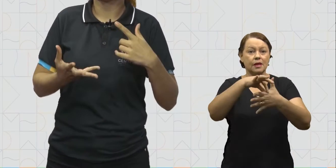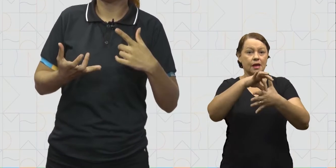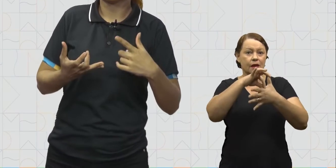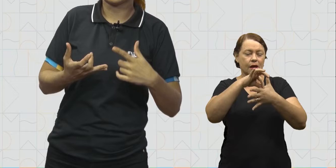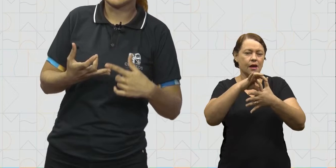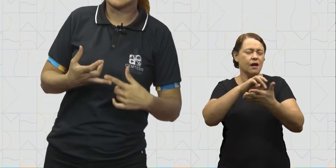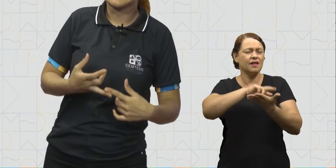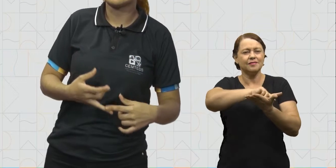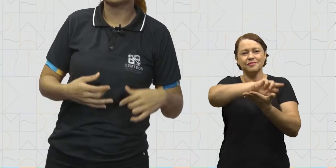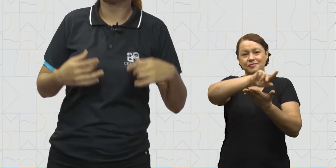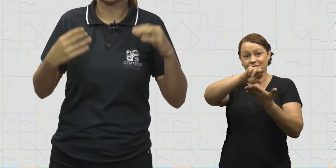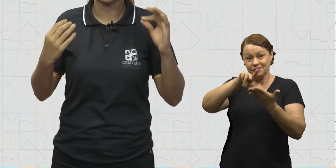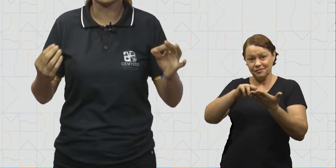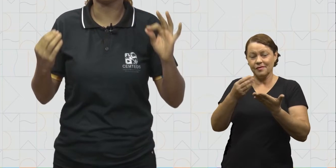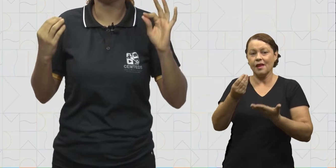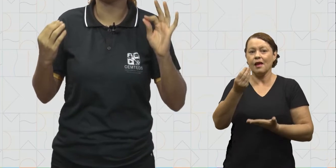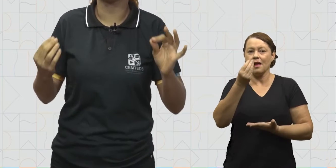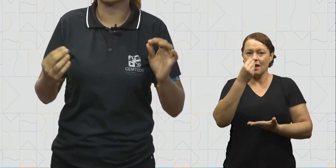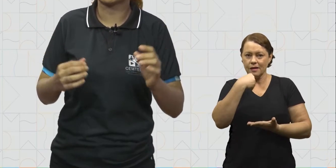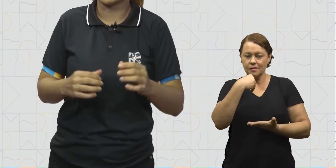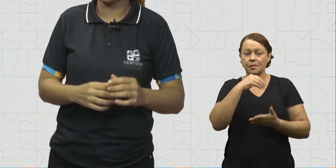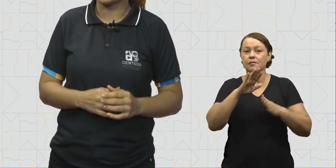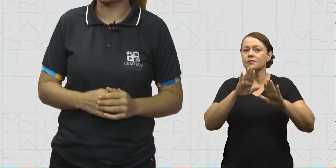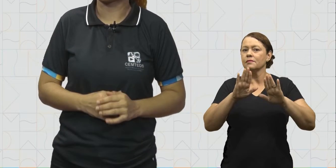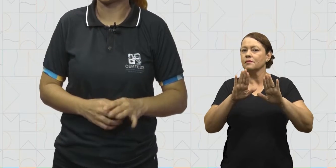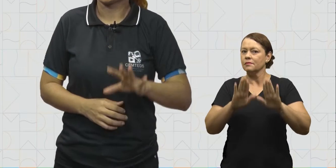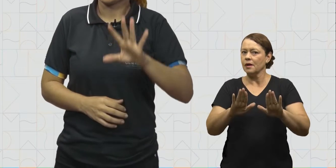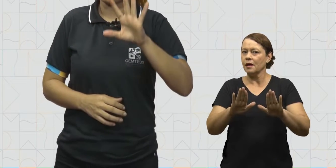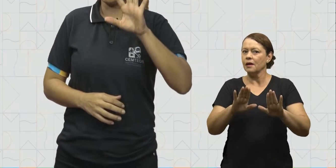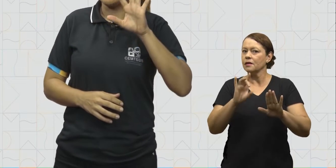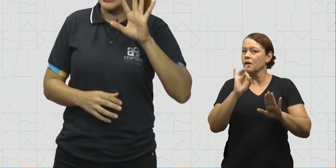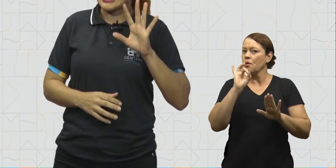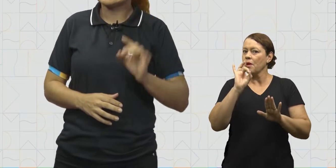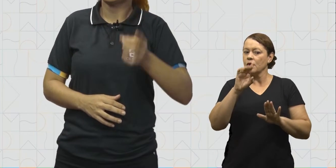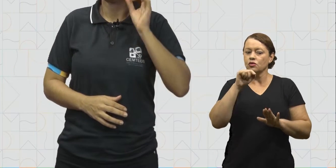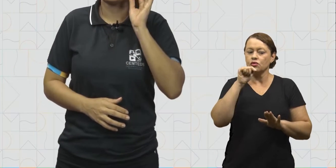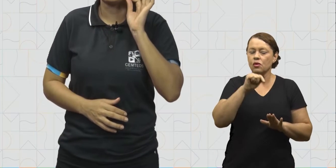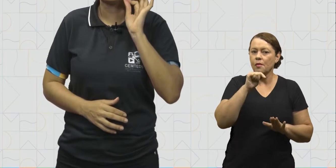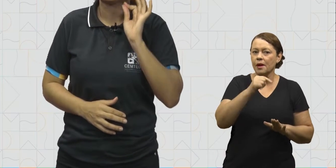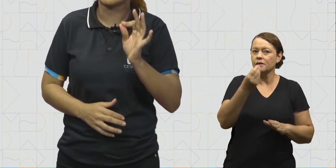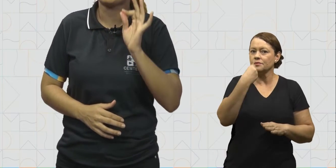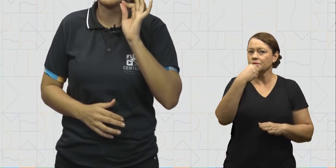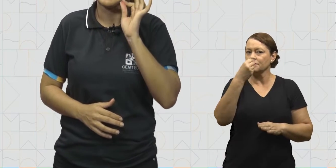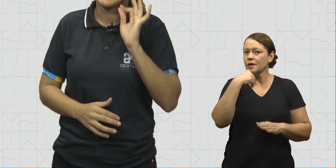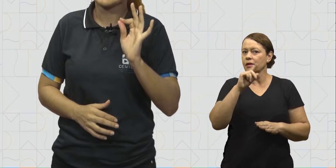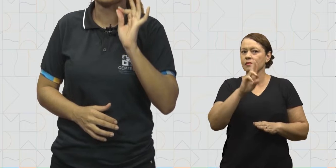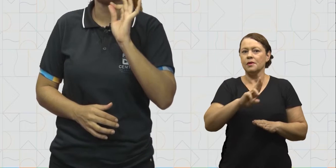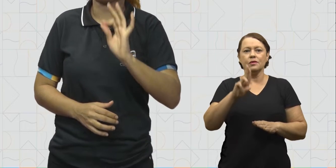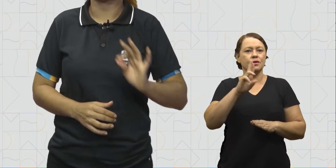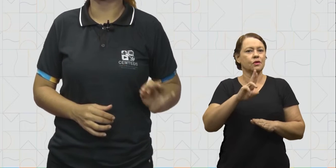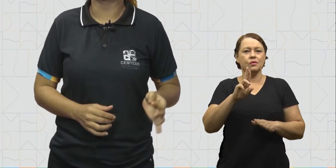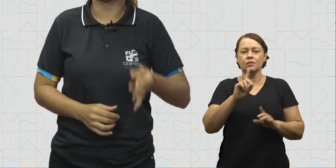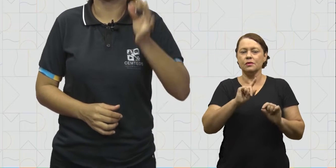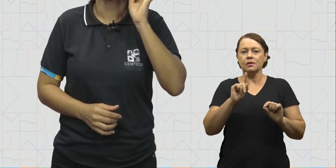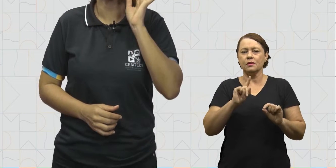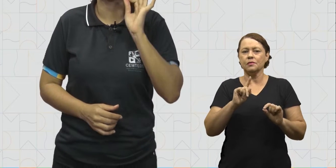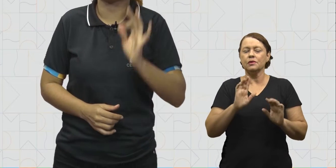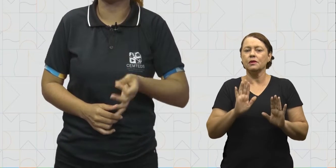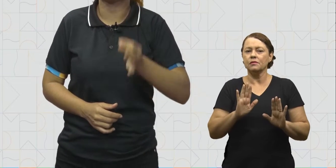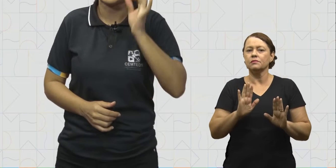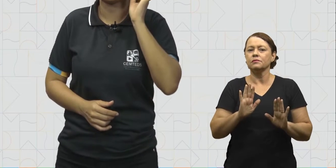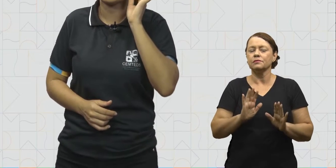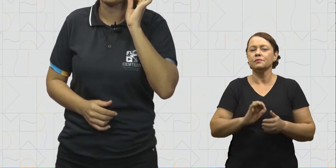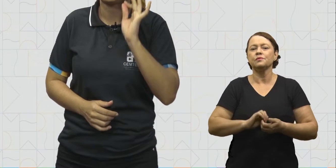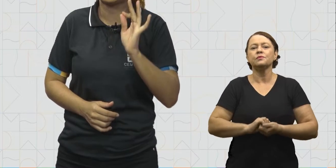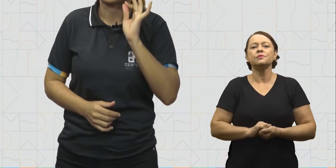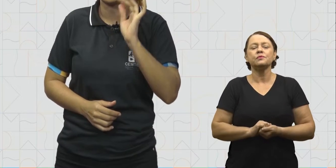verduras, carnes, entre outros alimentos. Mas não é só para alimentos que